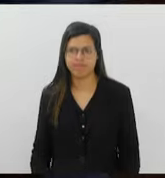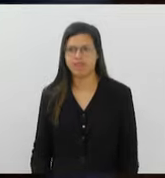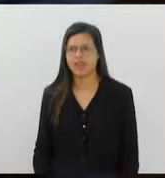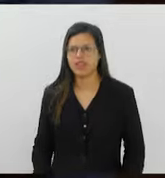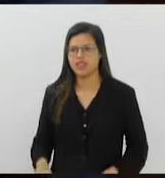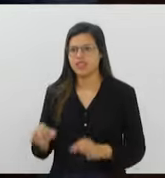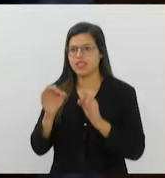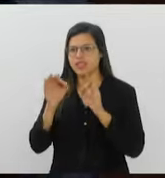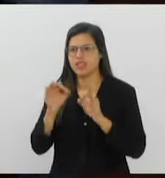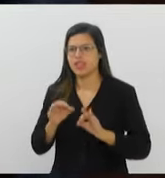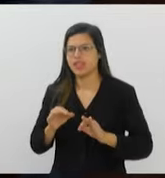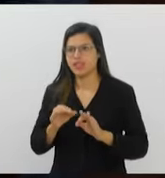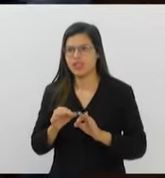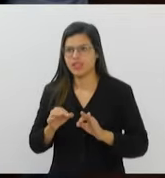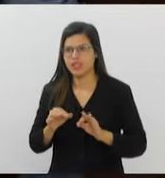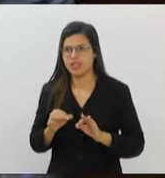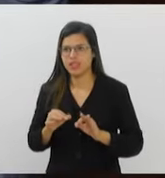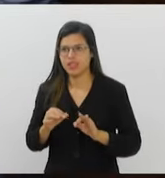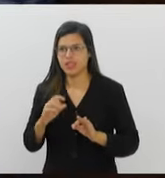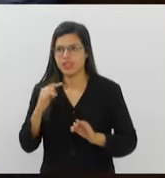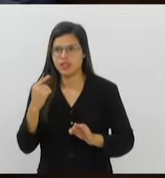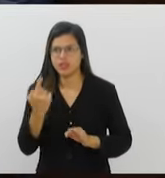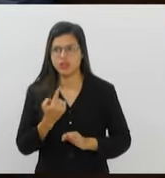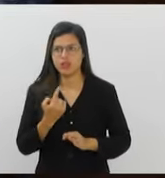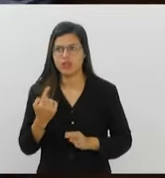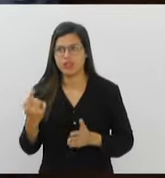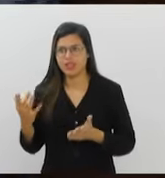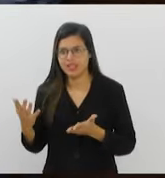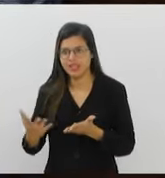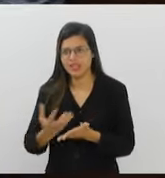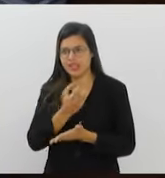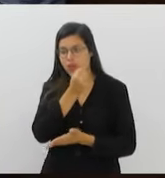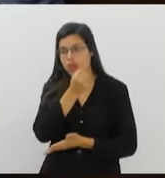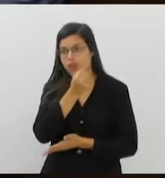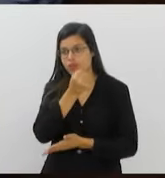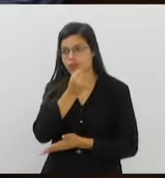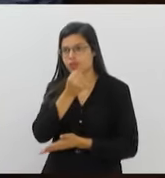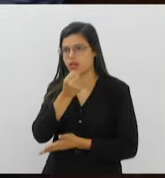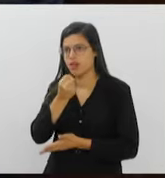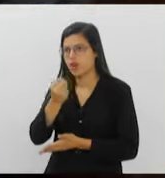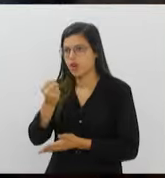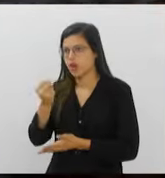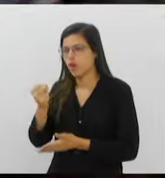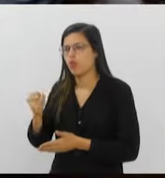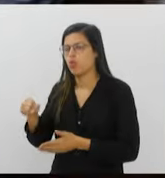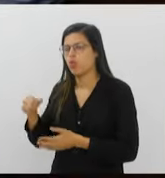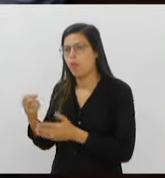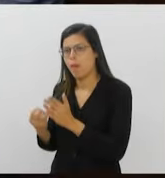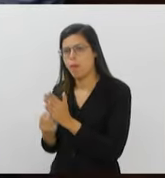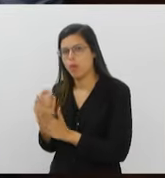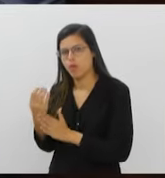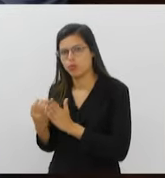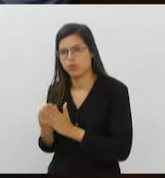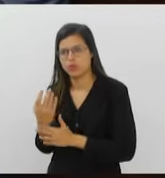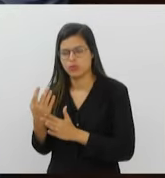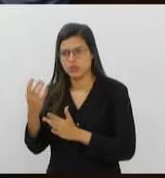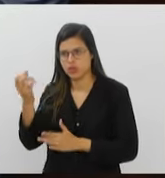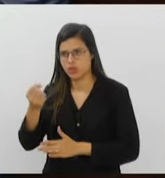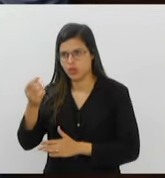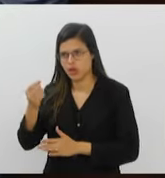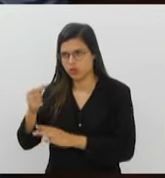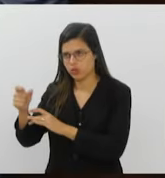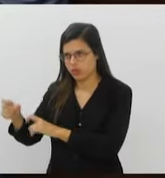senhor presidente, que estamos salvando, principalmente aquele pequeno produtor de leite lá do interior do estado,